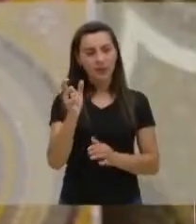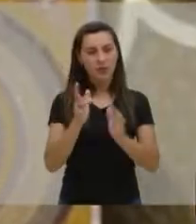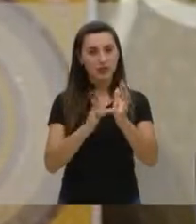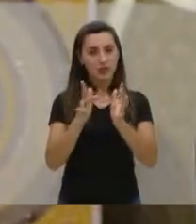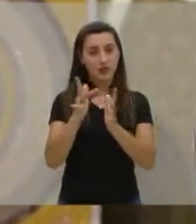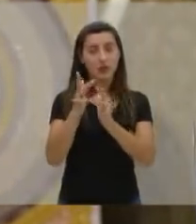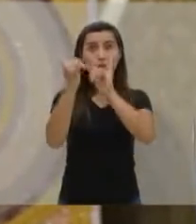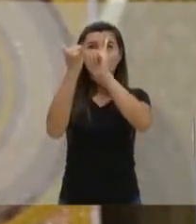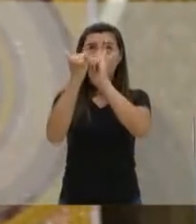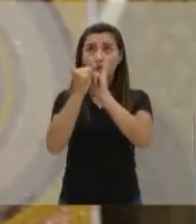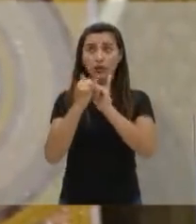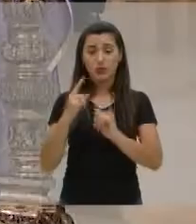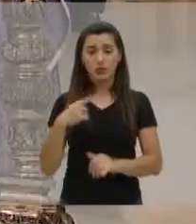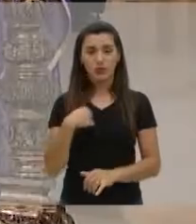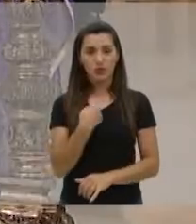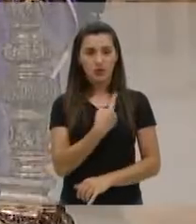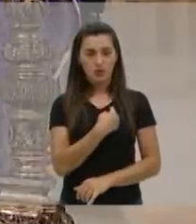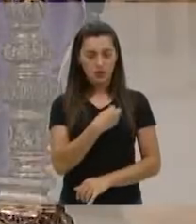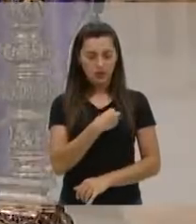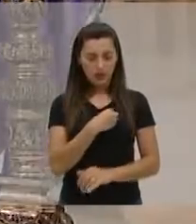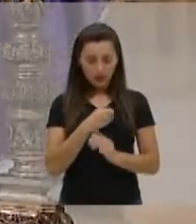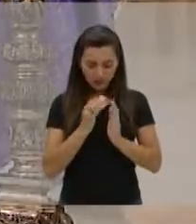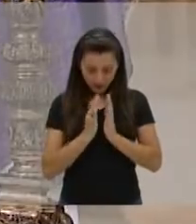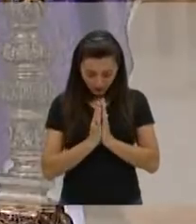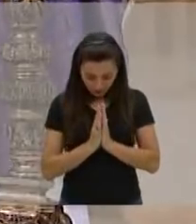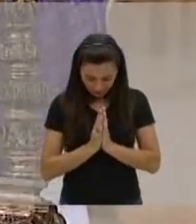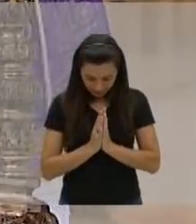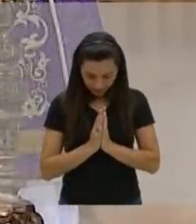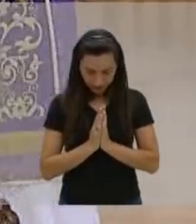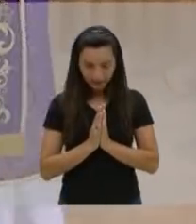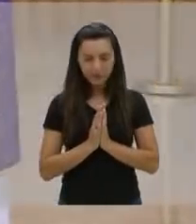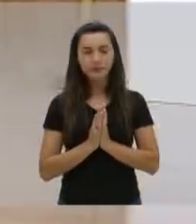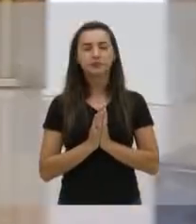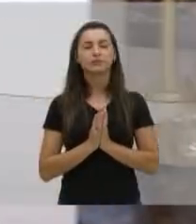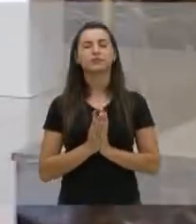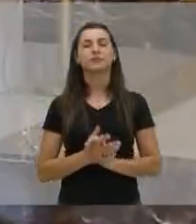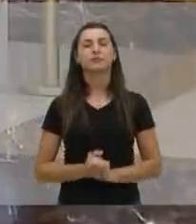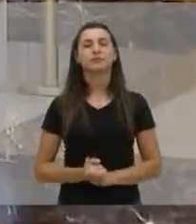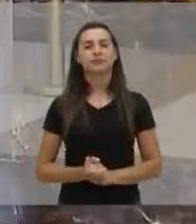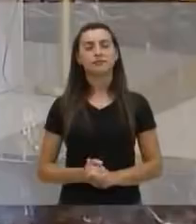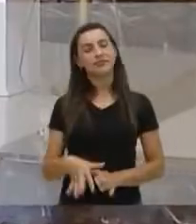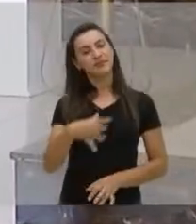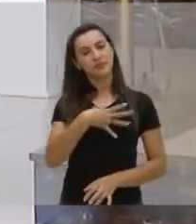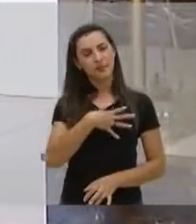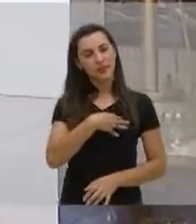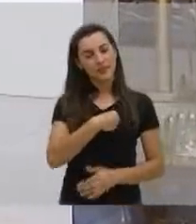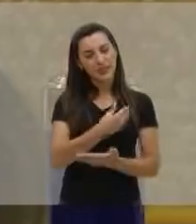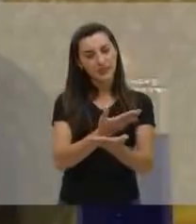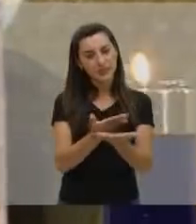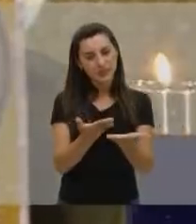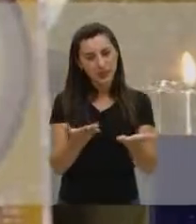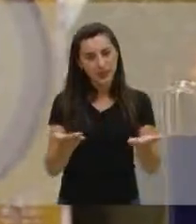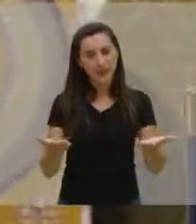perdoe os nossos pecados. Amém. Filhos queridos,